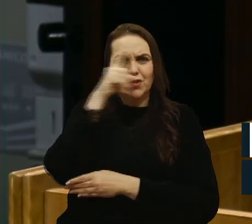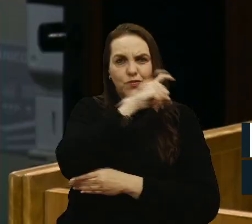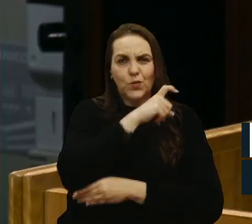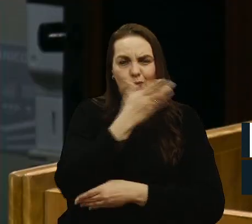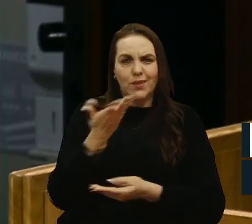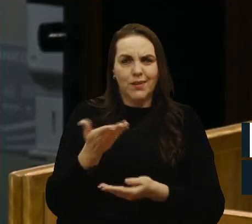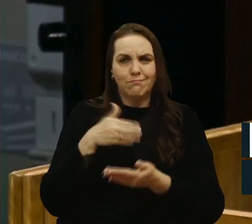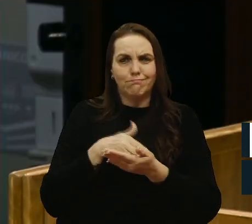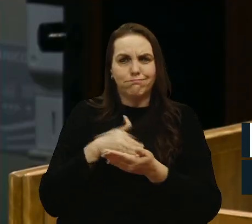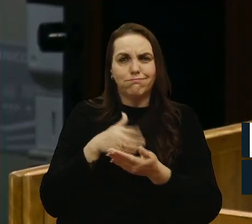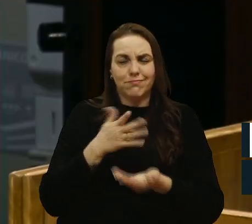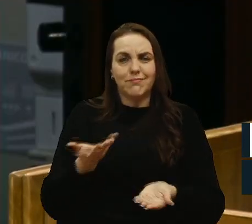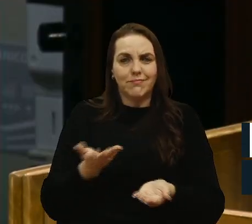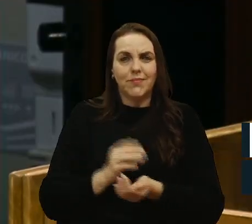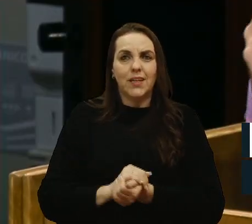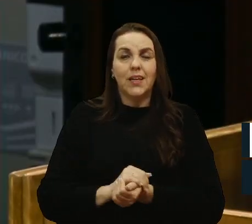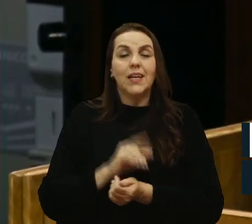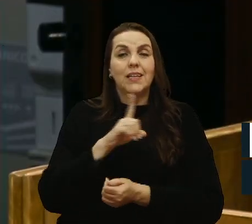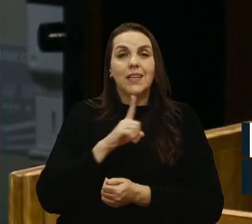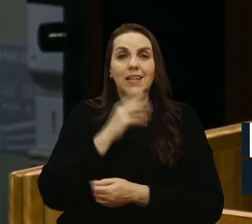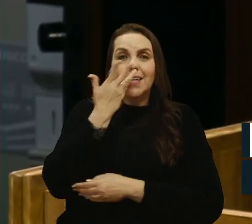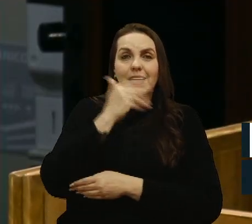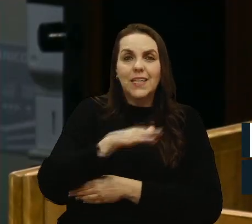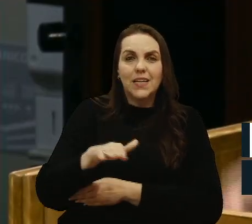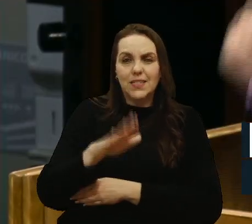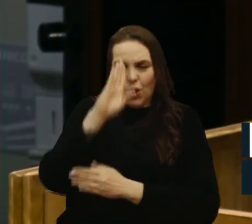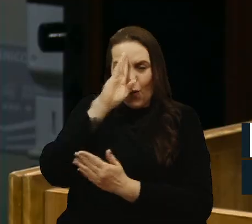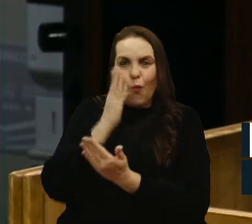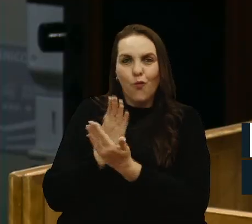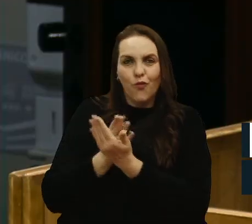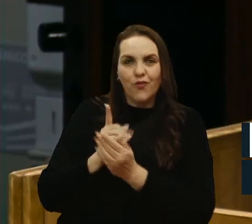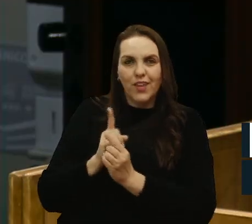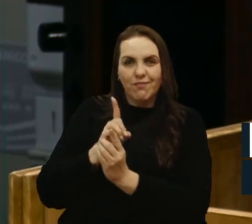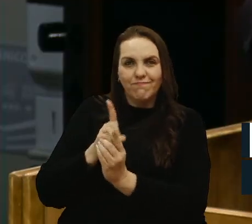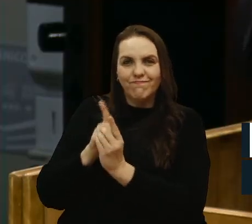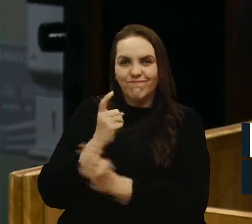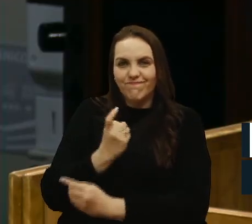é, mas quando essa criança, por confiança, ou quando